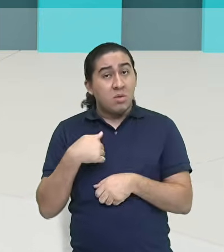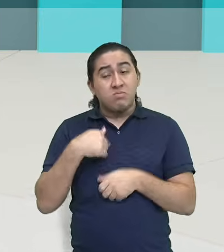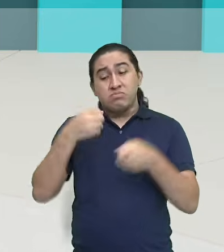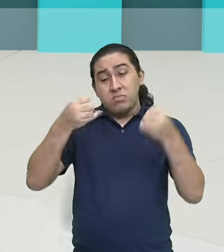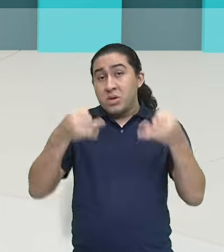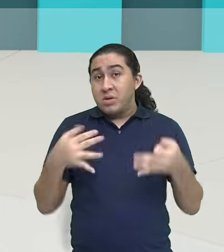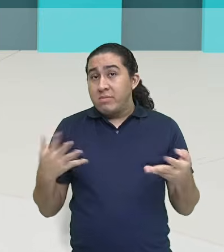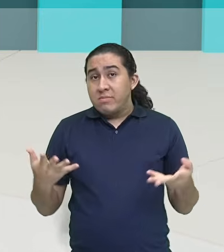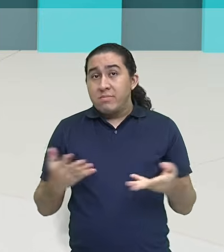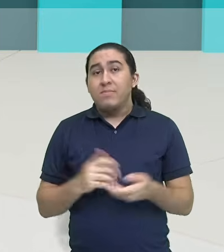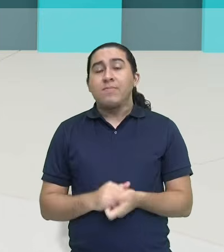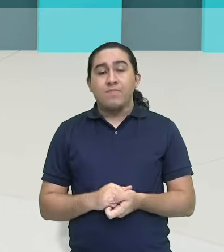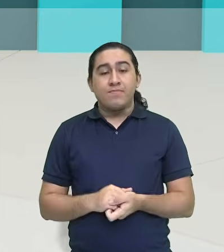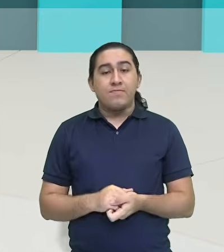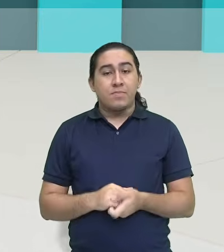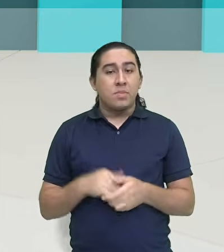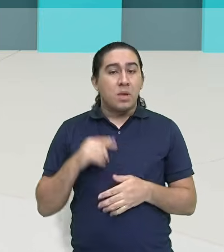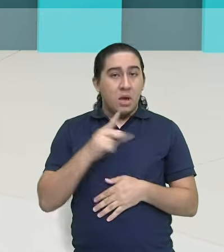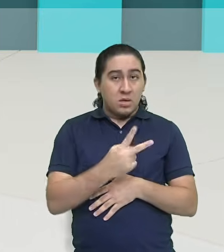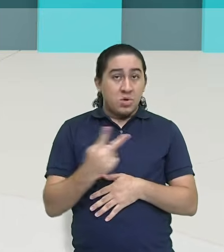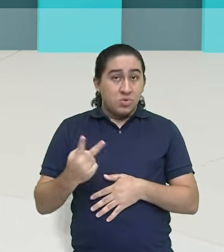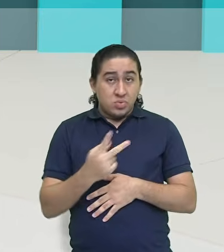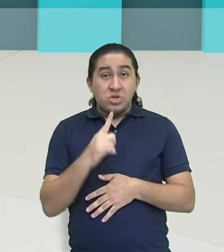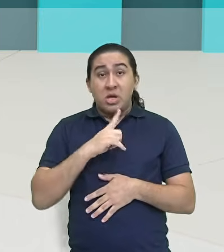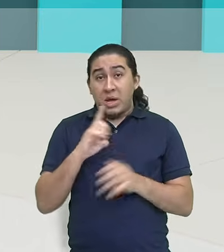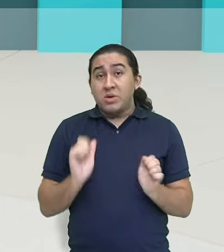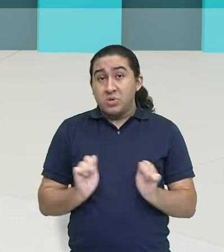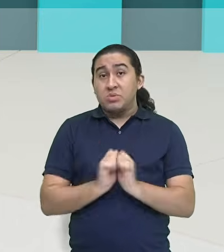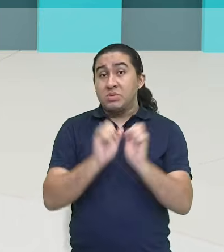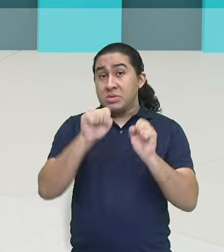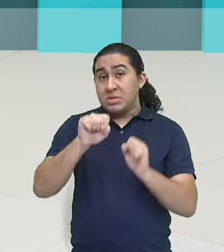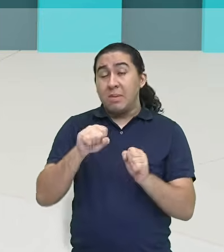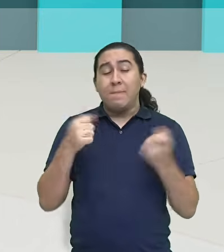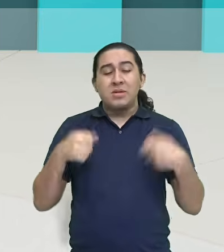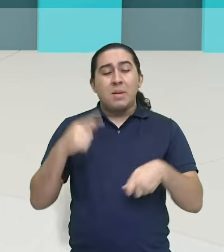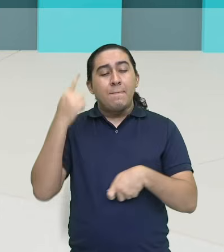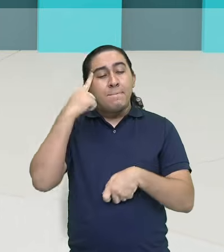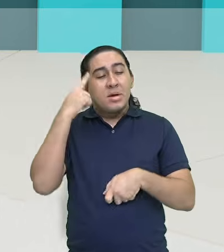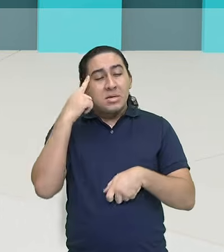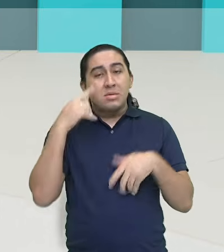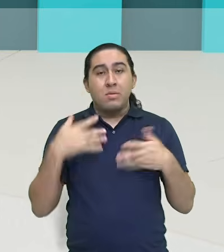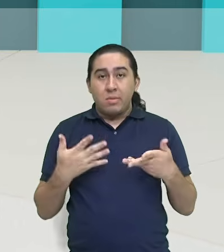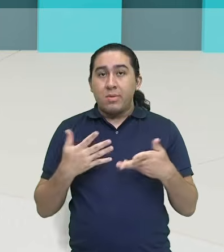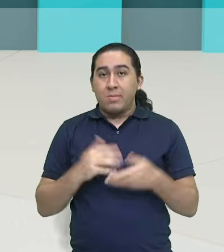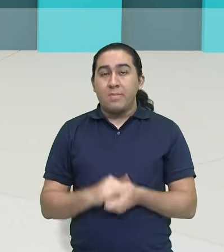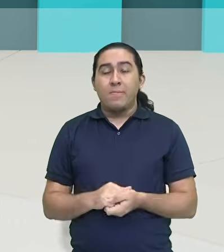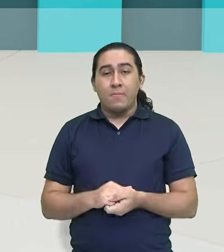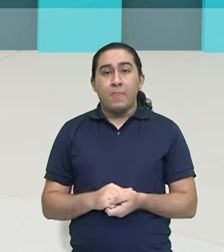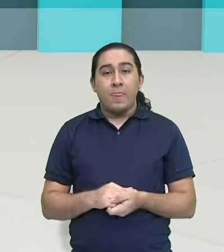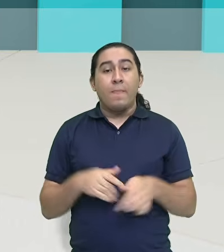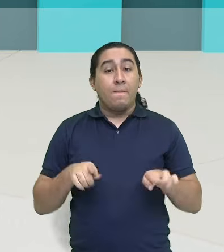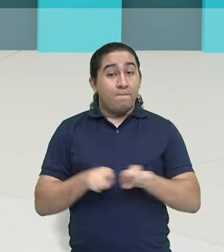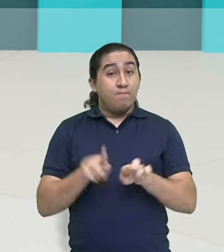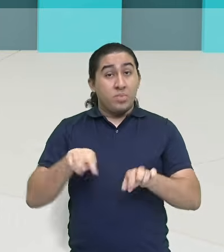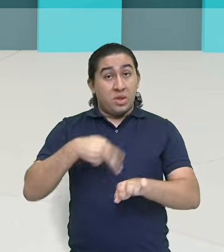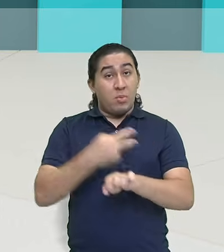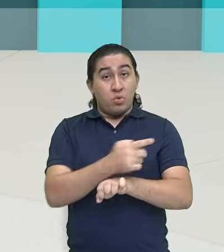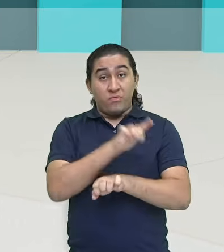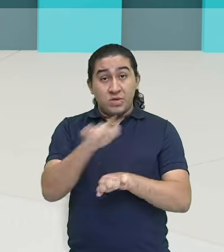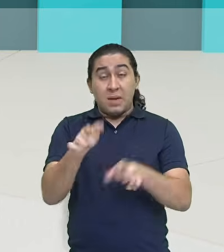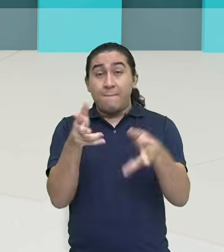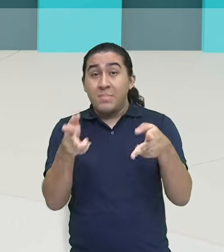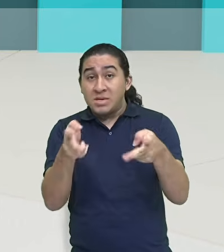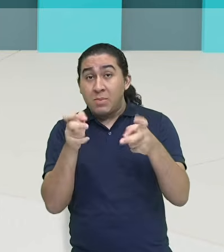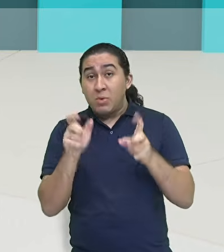aqui. Essas duas, digamos, situações caminham juntas, ok? Eu preciso pensar muito bem. Tanto que vocês depois podem ver por